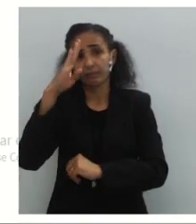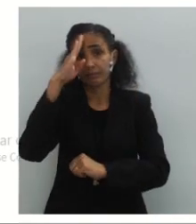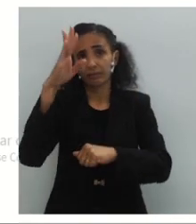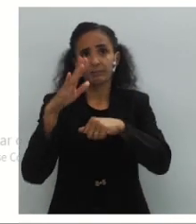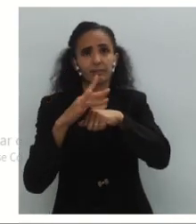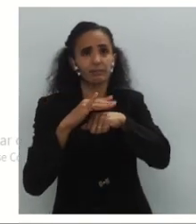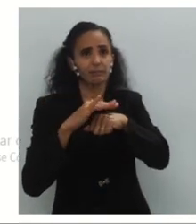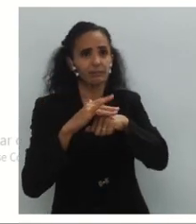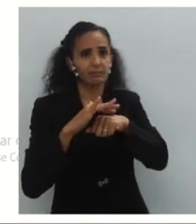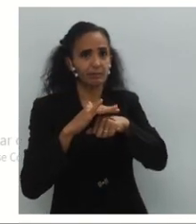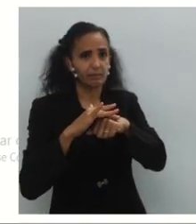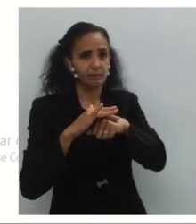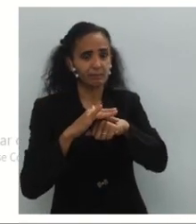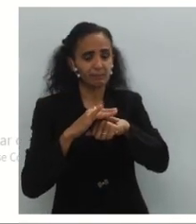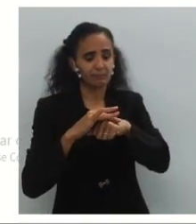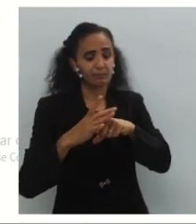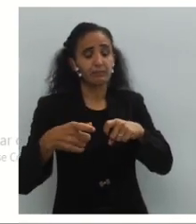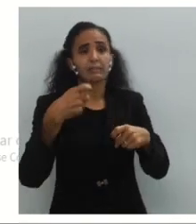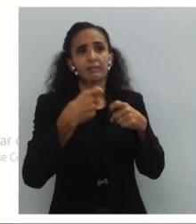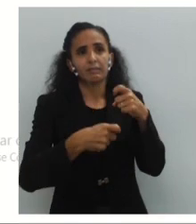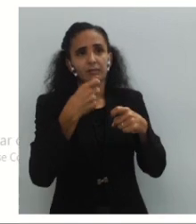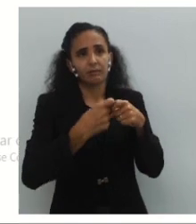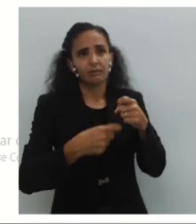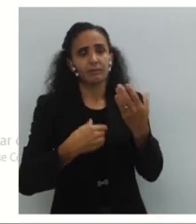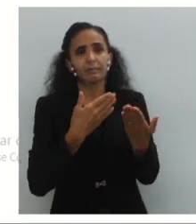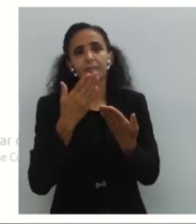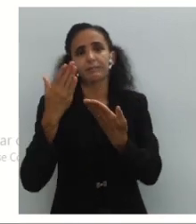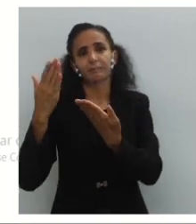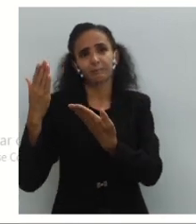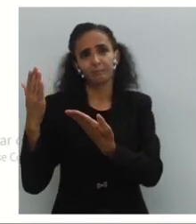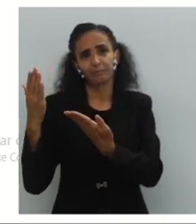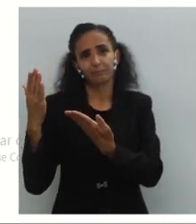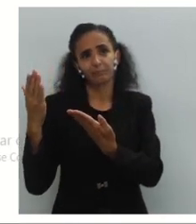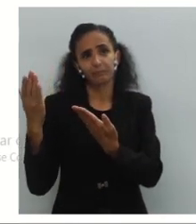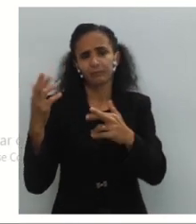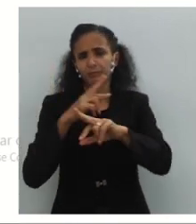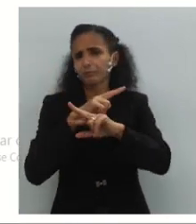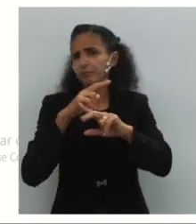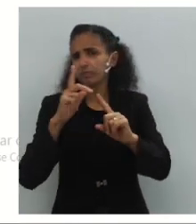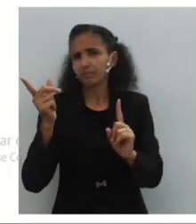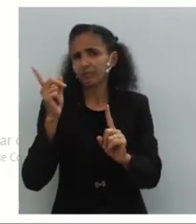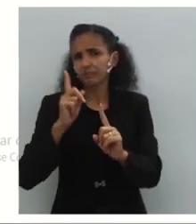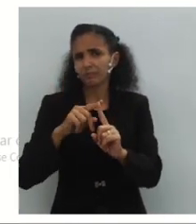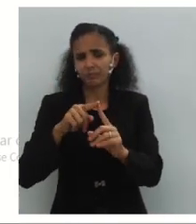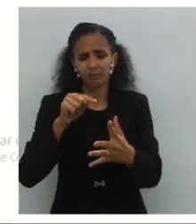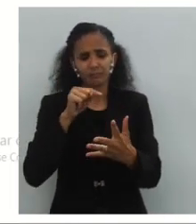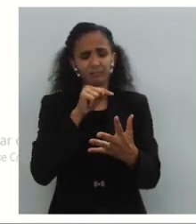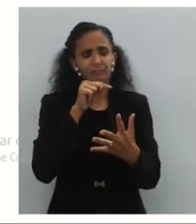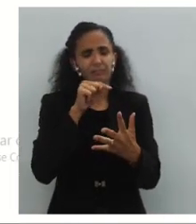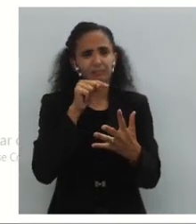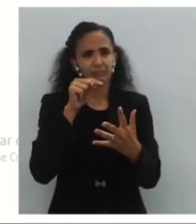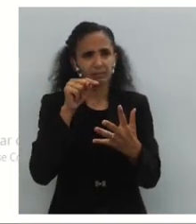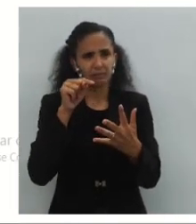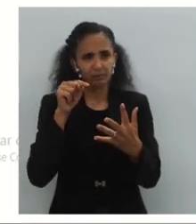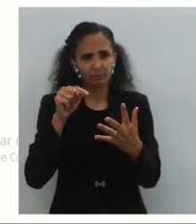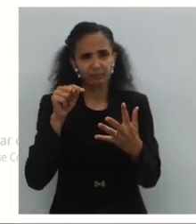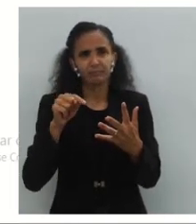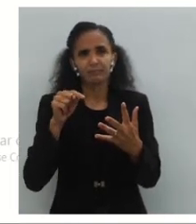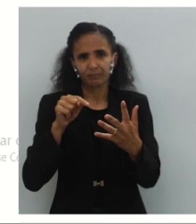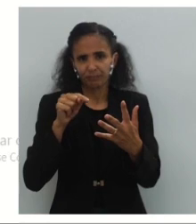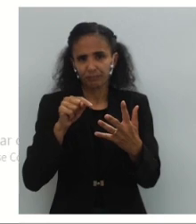Toda vez que eu falo as principais ISTs, né? Eu tenho sífilis,